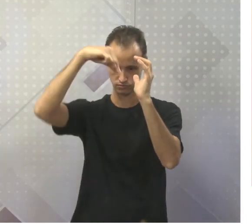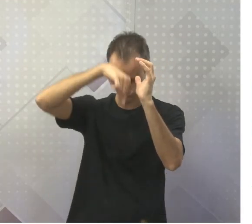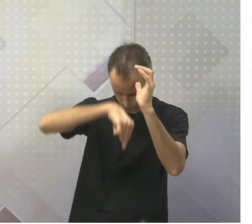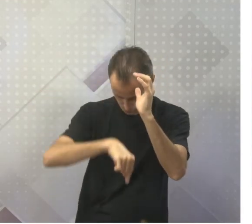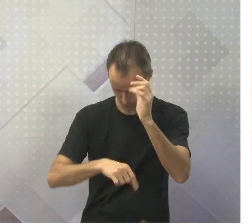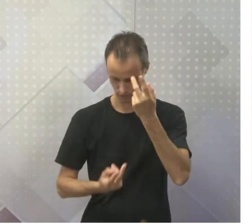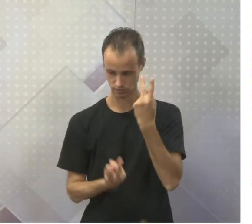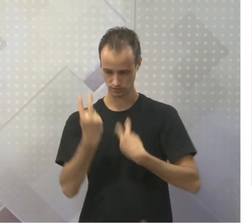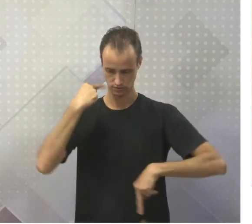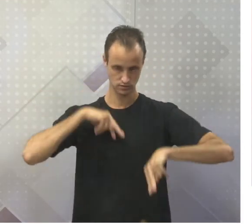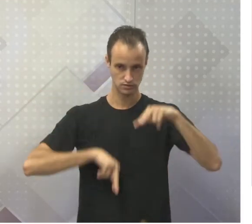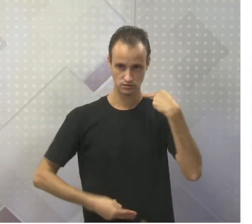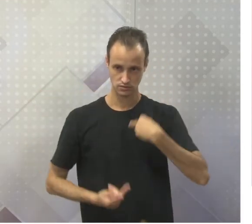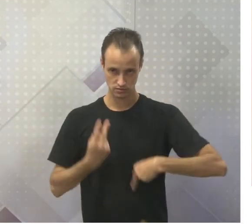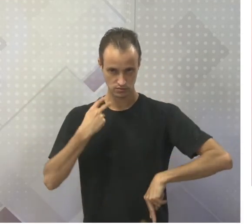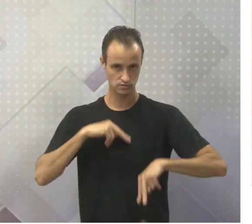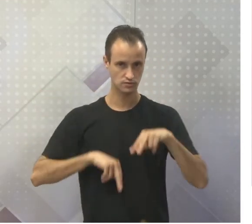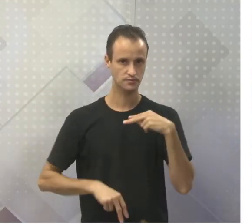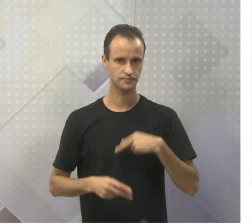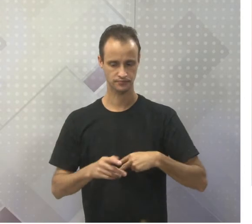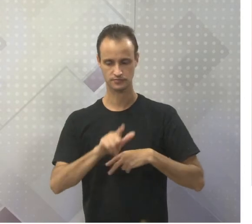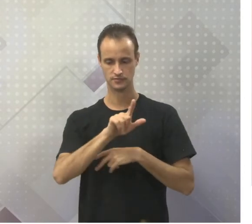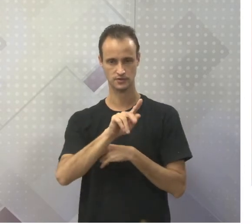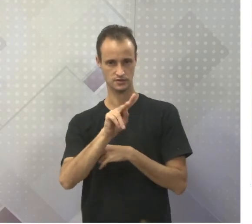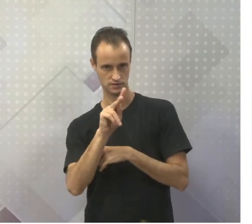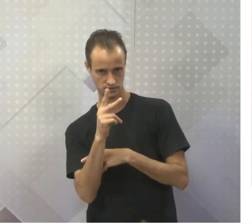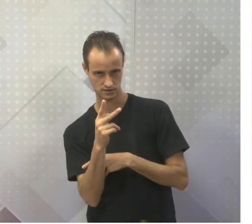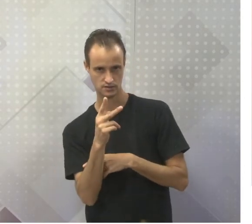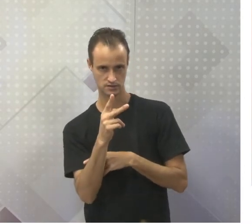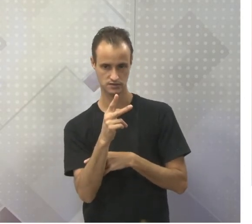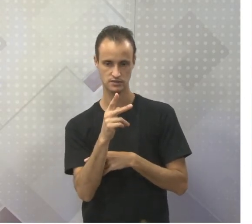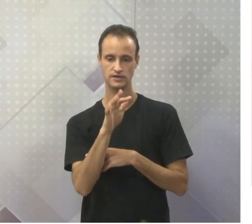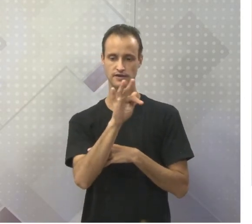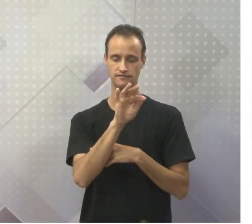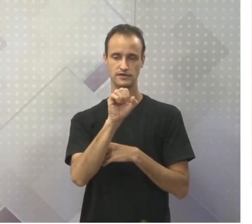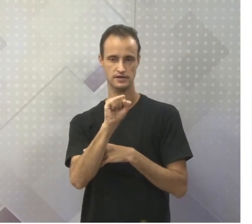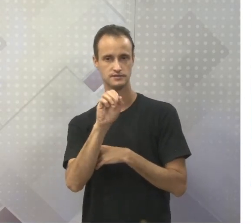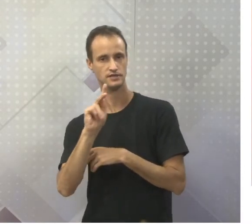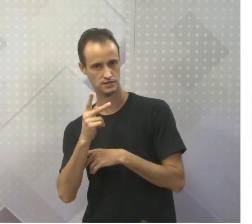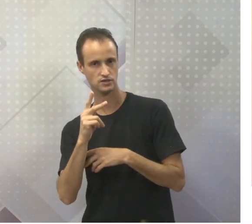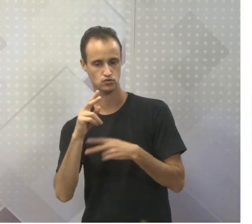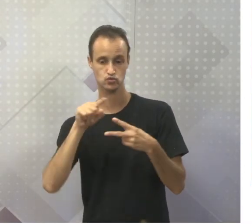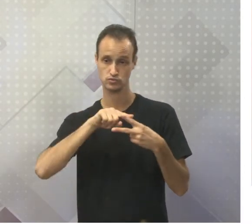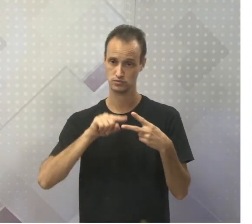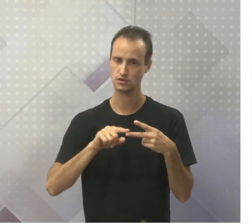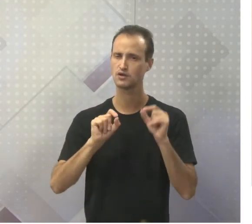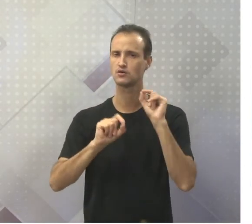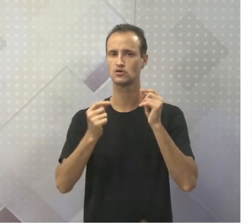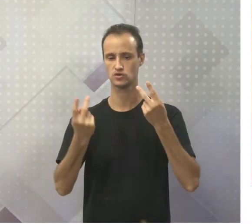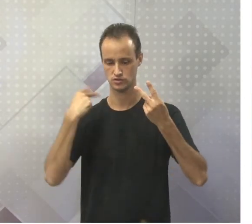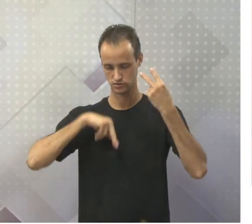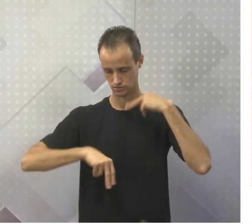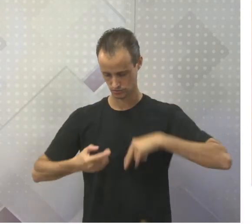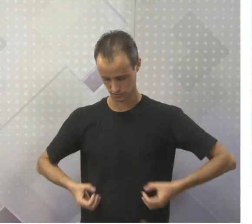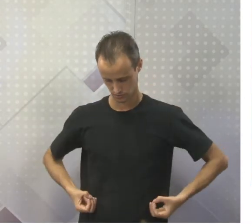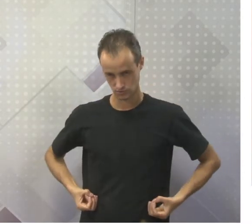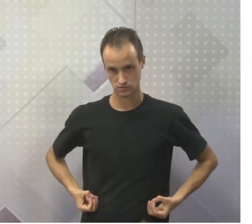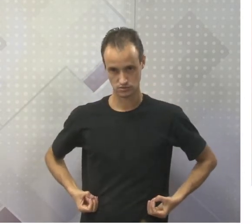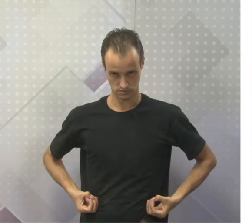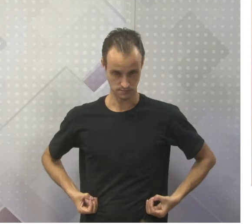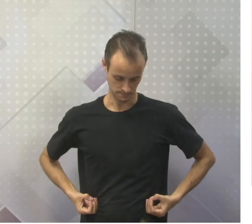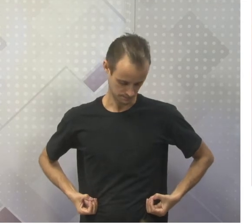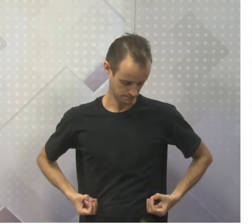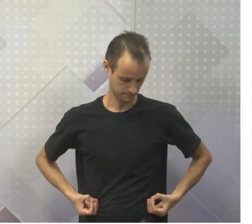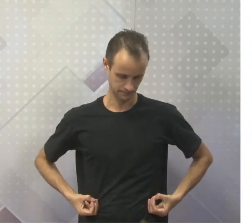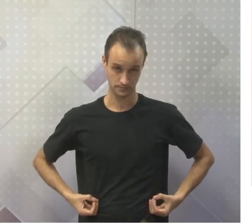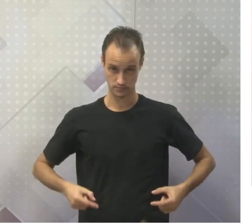hipófise. A hipófise produz os LH e FSH, que atua onde? Nos ovários. A mulher que tem